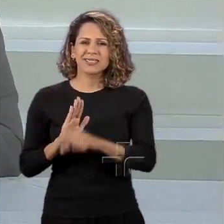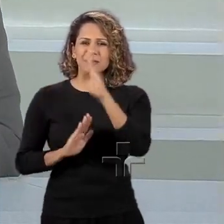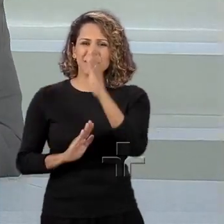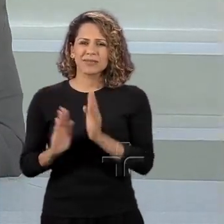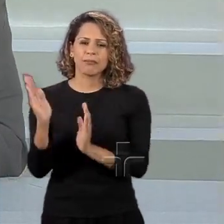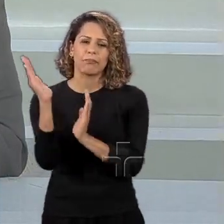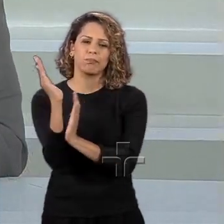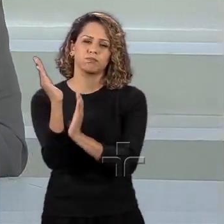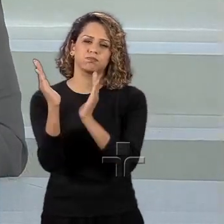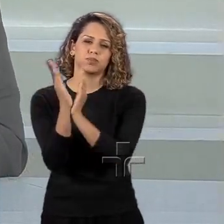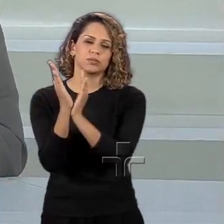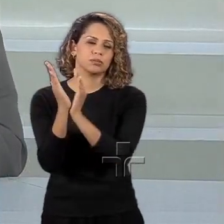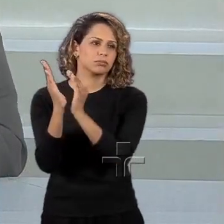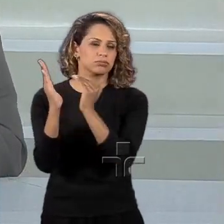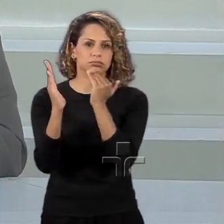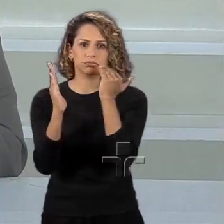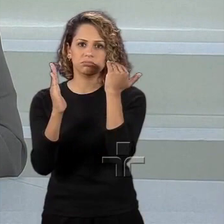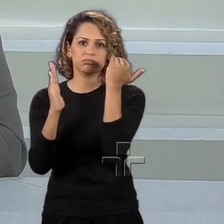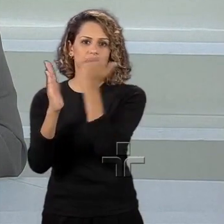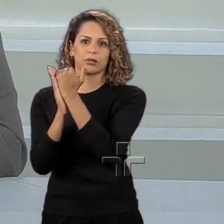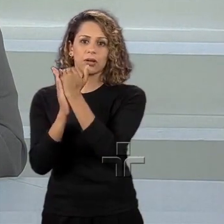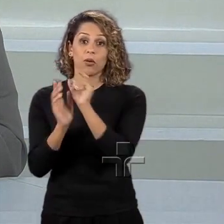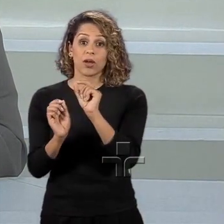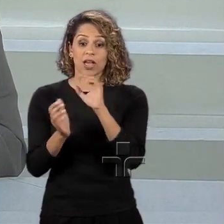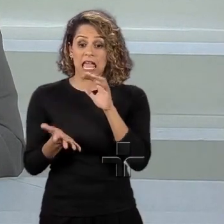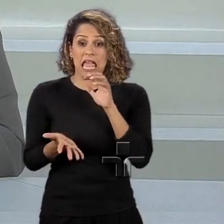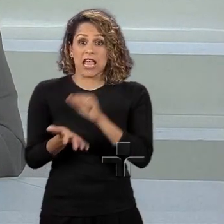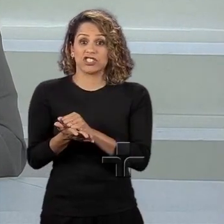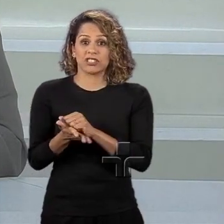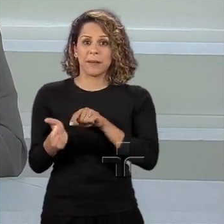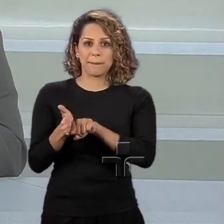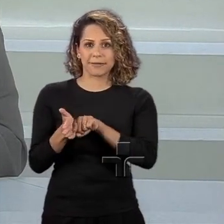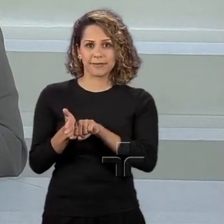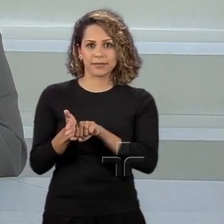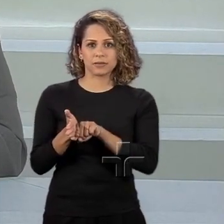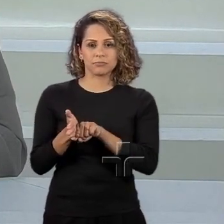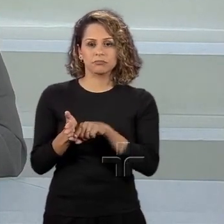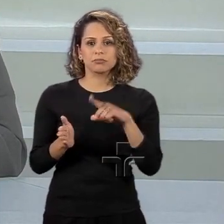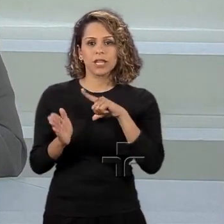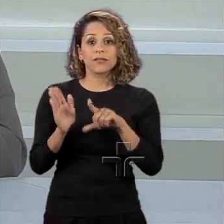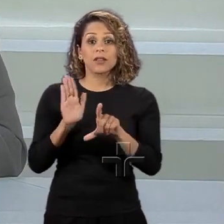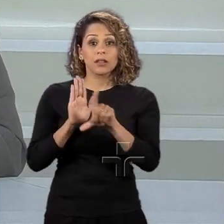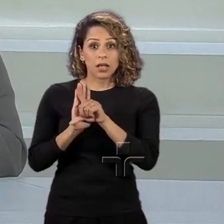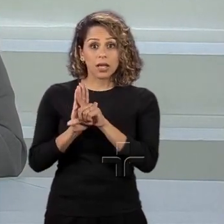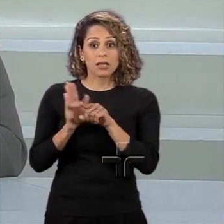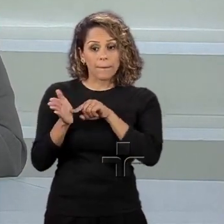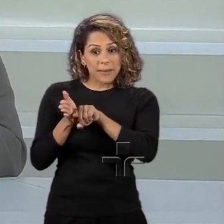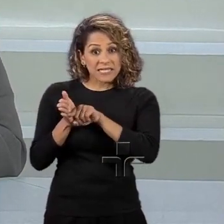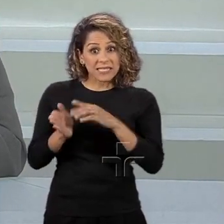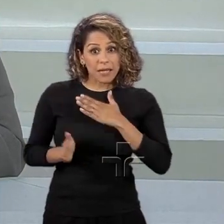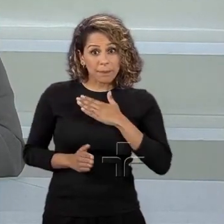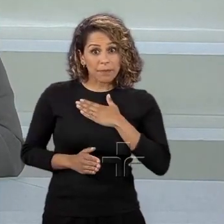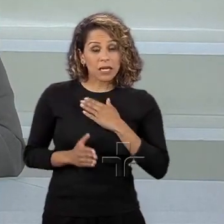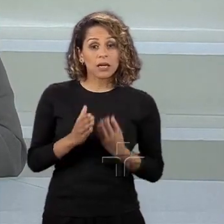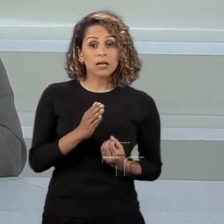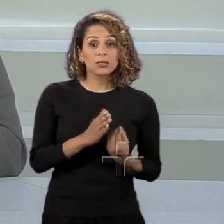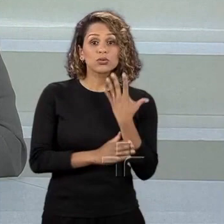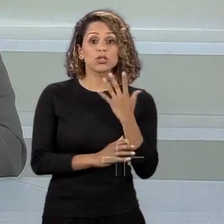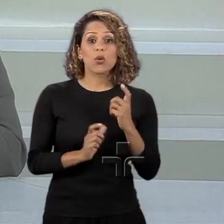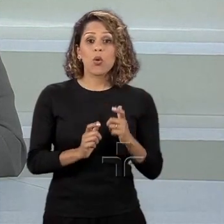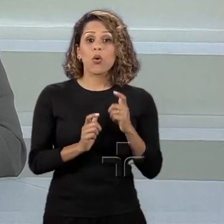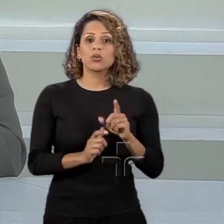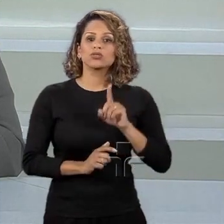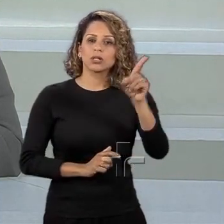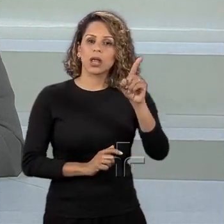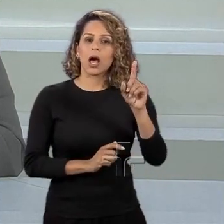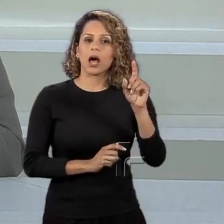clínica. E ela nasceu inspirada num paciente no interior do Rio Grande do Sul, que diagnosticado com câncer de pulmão muito grave, graças